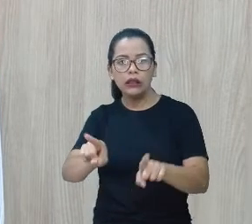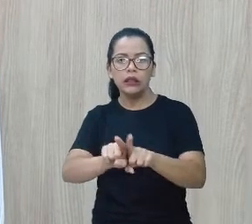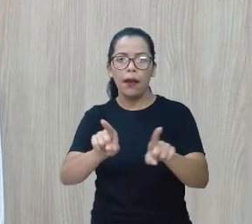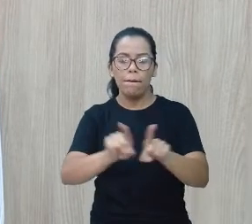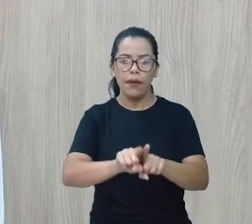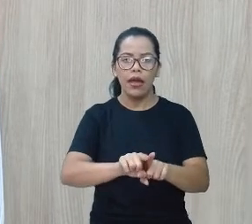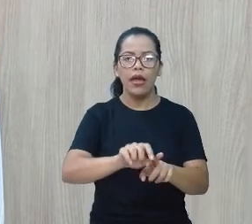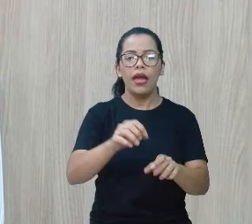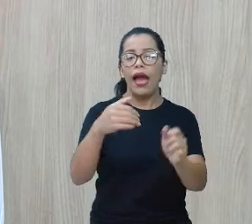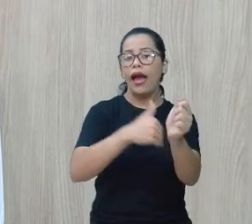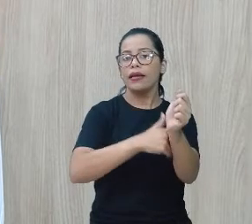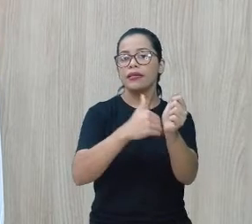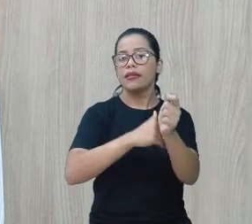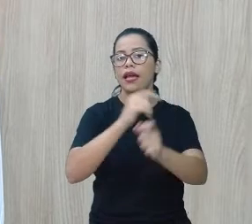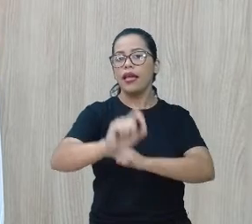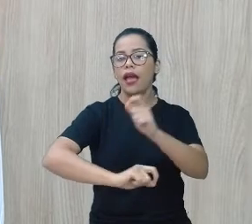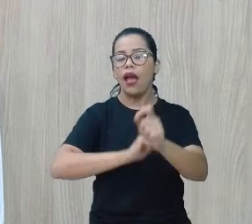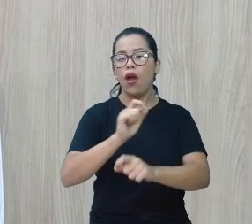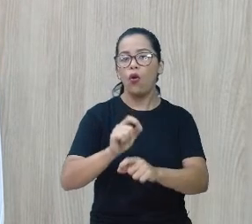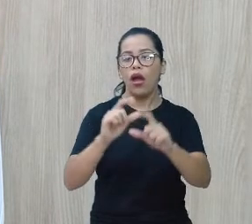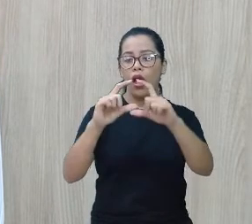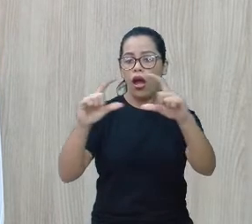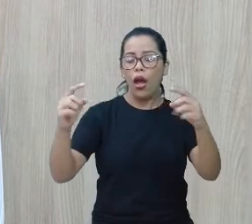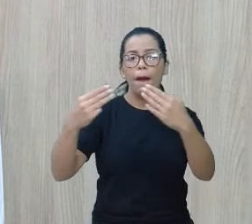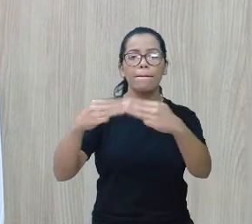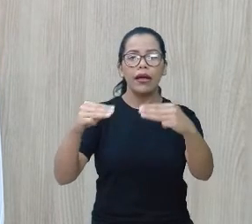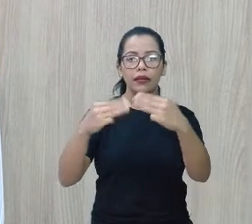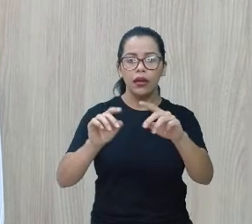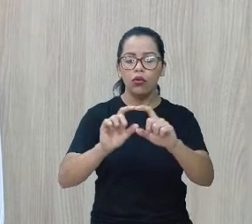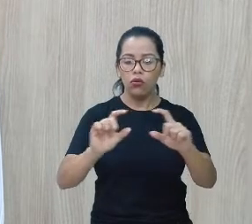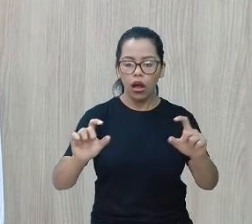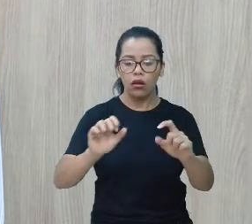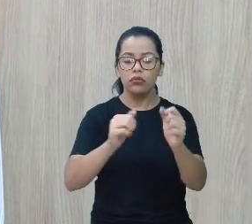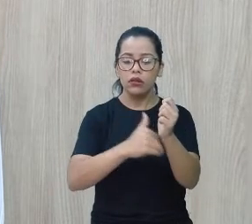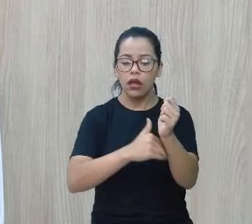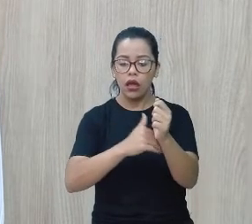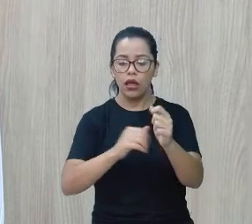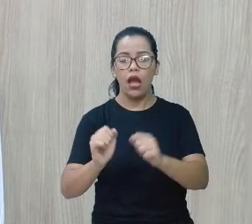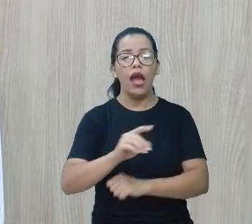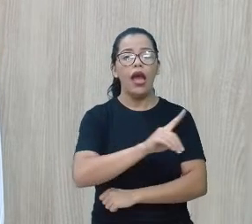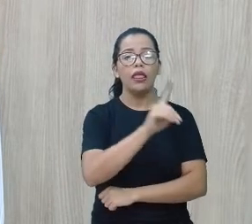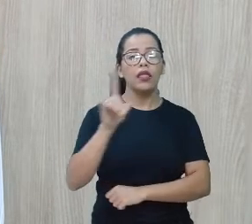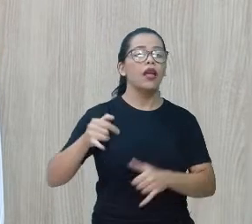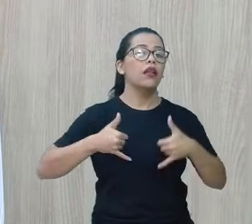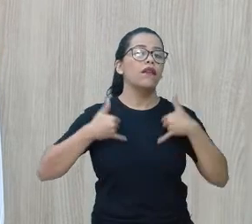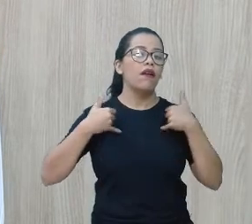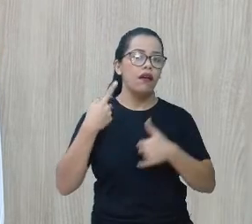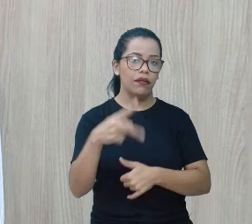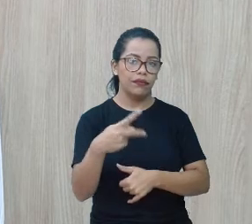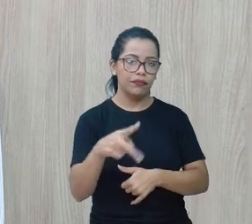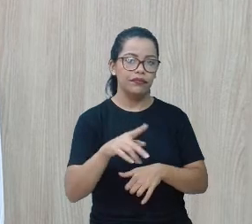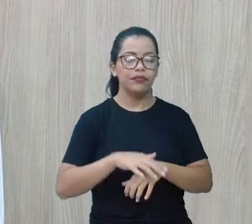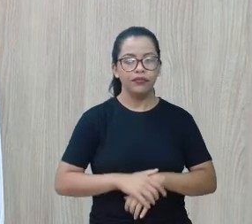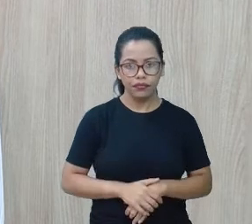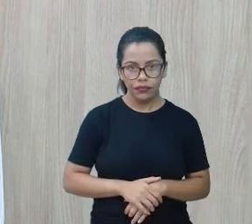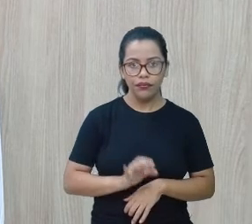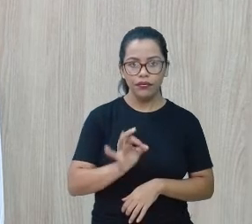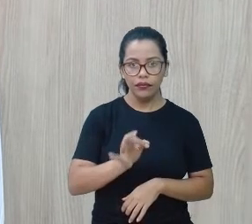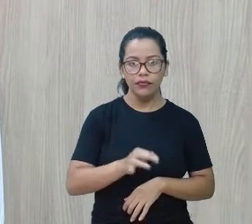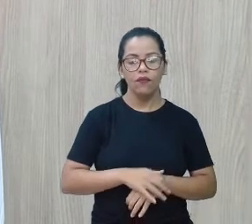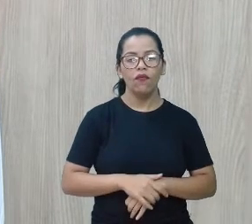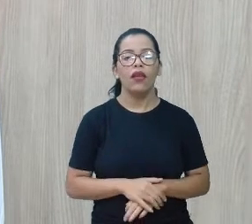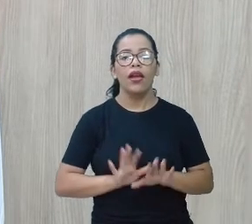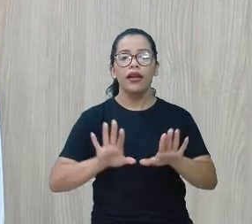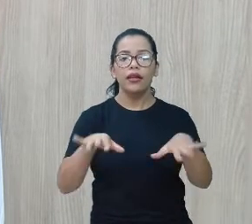a sua senha vai ser a data do seu nascimento, com 2 dígitos para o dia, 2 dígitos para o mês e 4 dígitos para o ano, tá